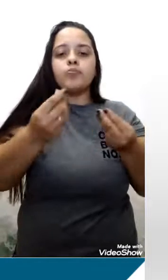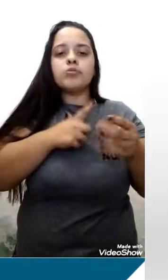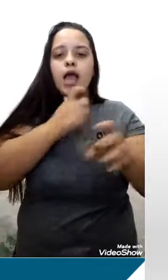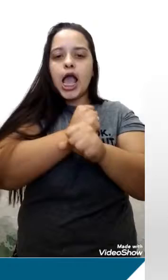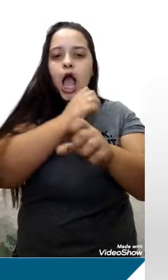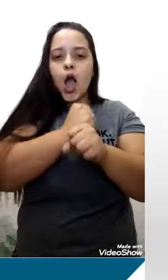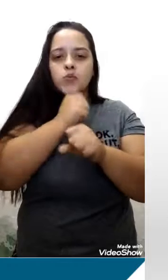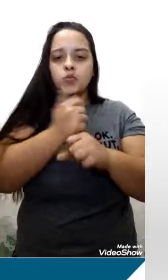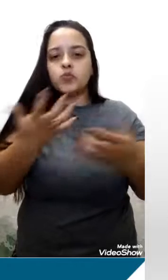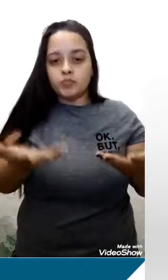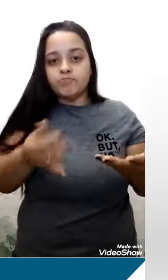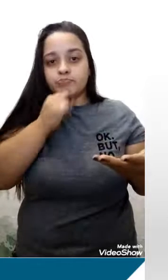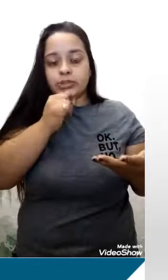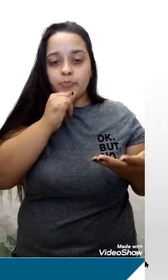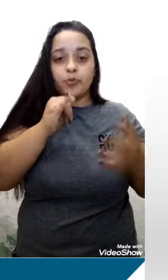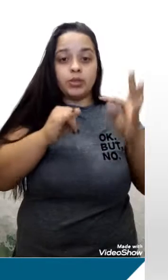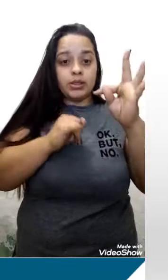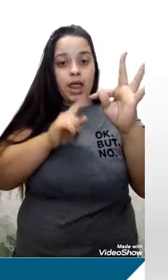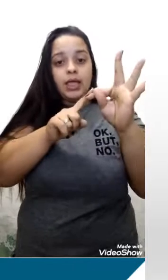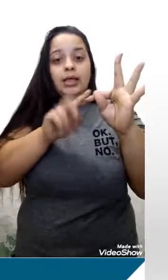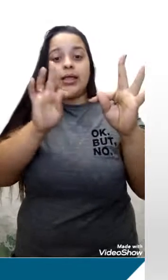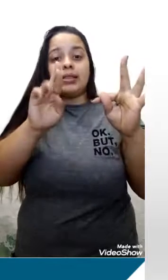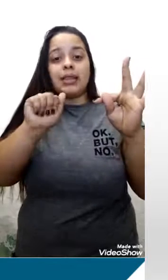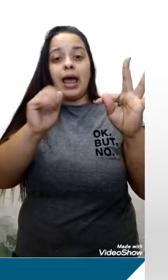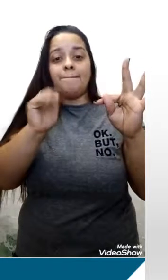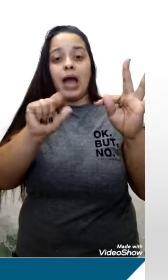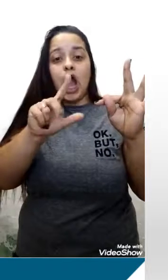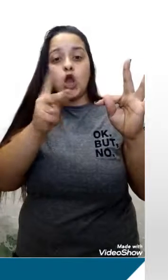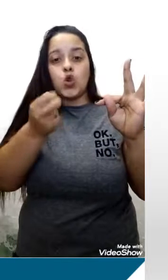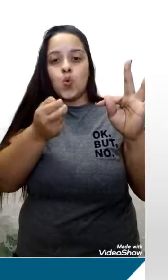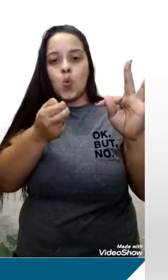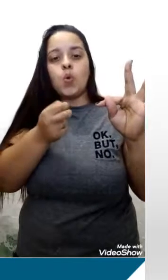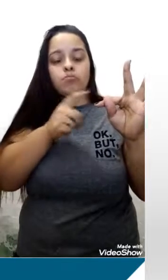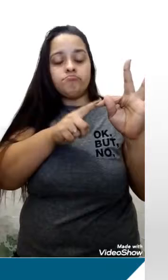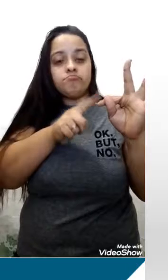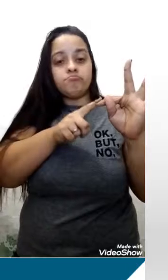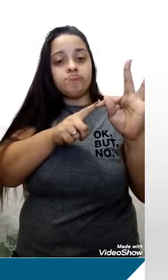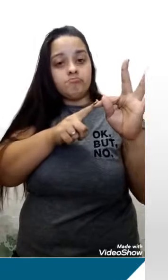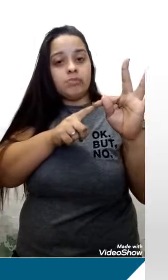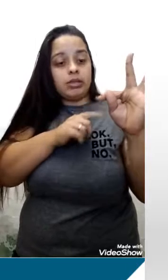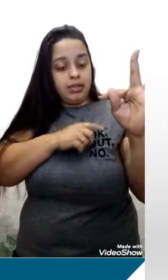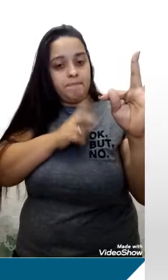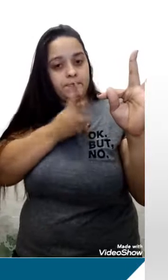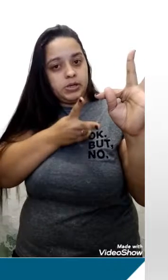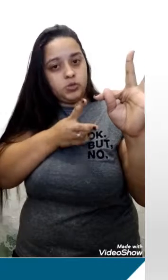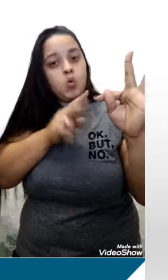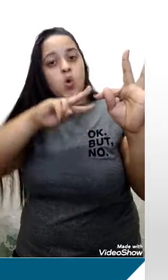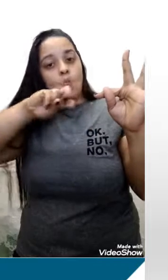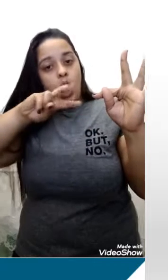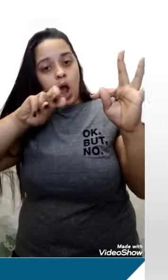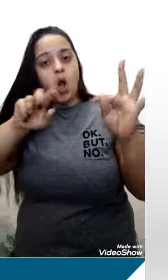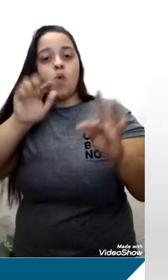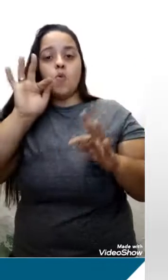para calcular o trabalho? Trabalho, representado por essa letra grega chamada τ,